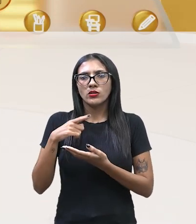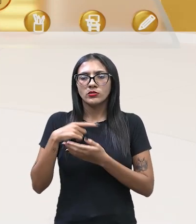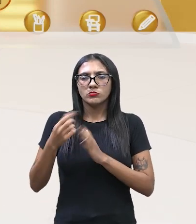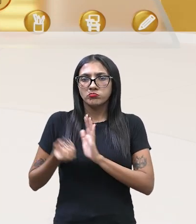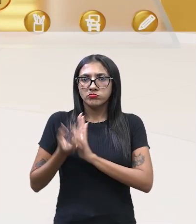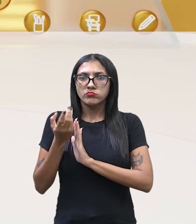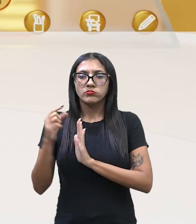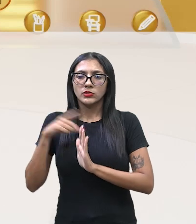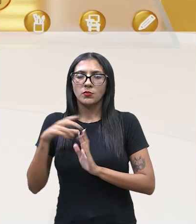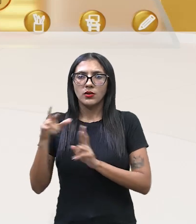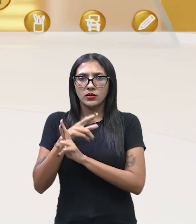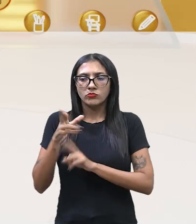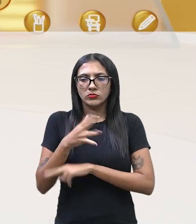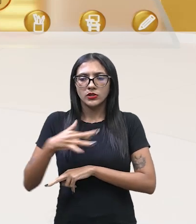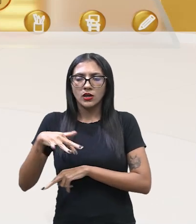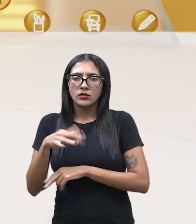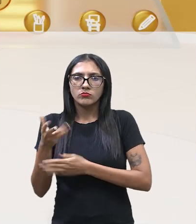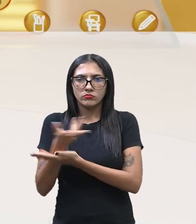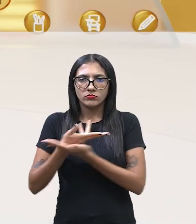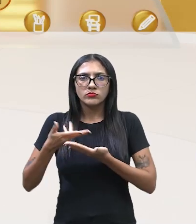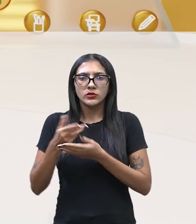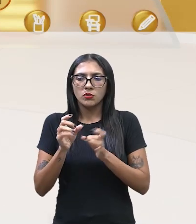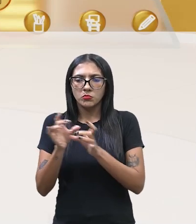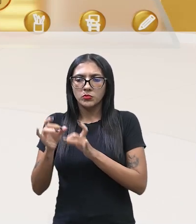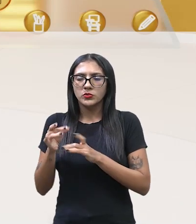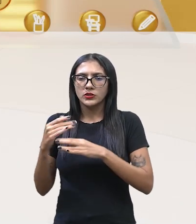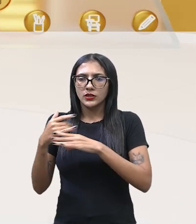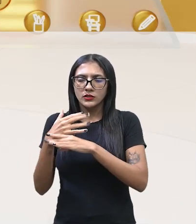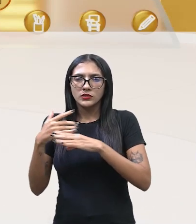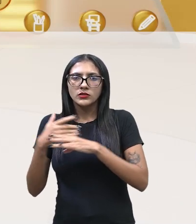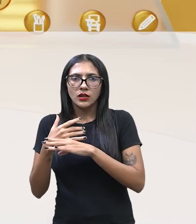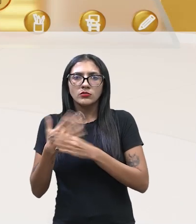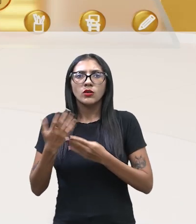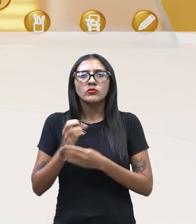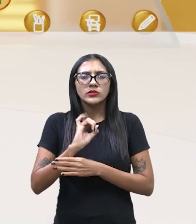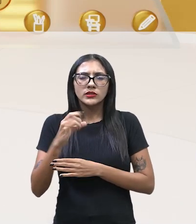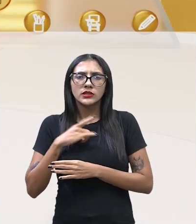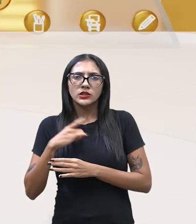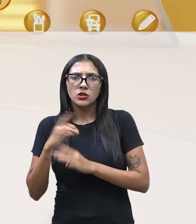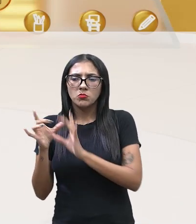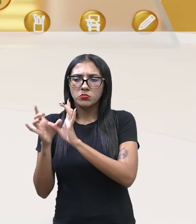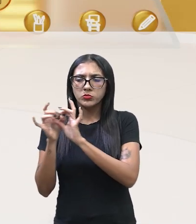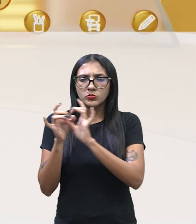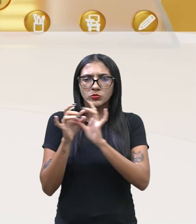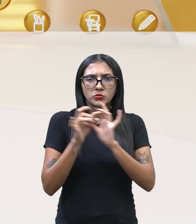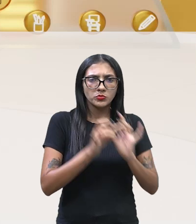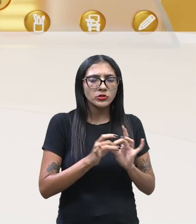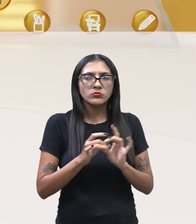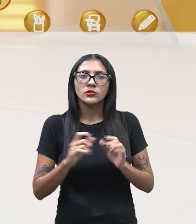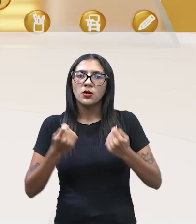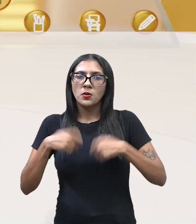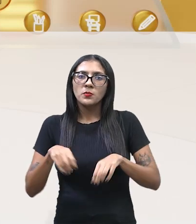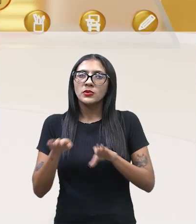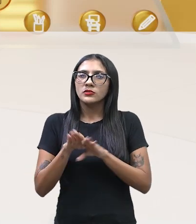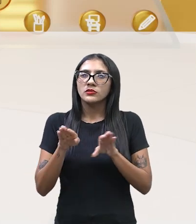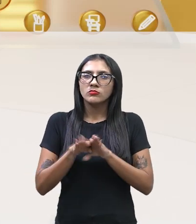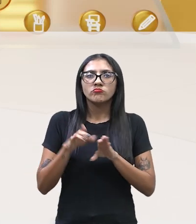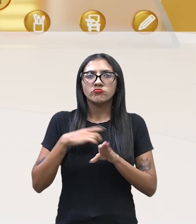para a minha cidade, que vai movimentar os outros comércios também. E se movimenta os comércios, é importante envolver também o